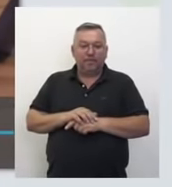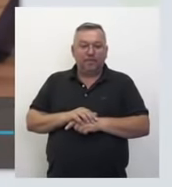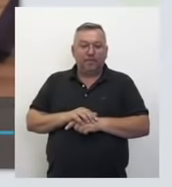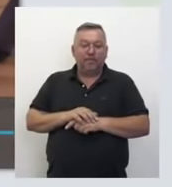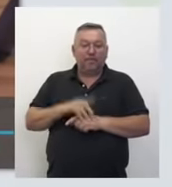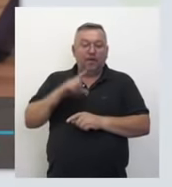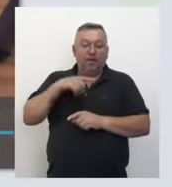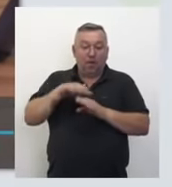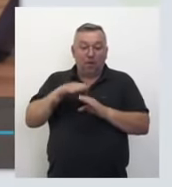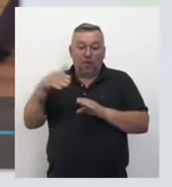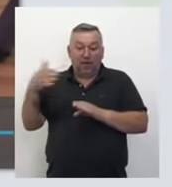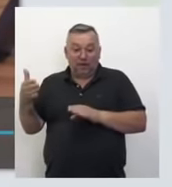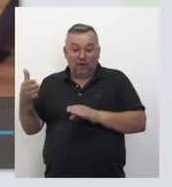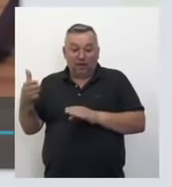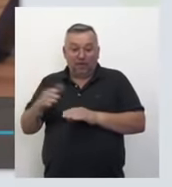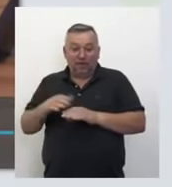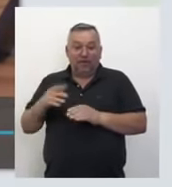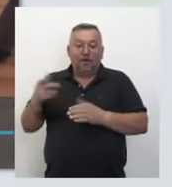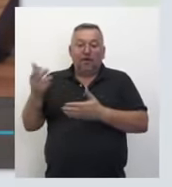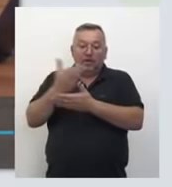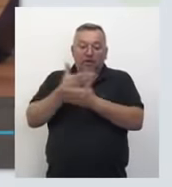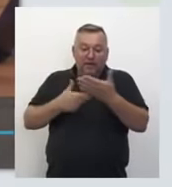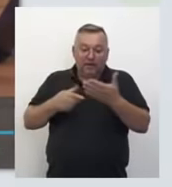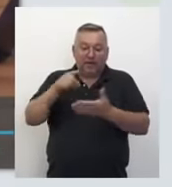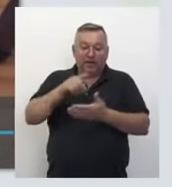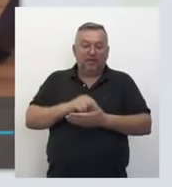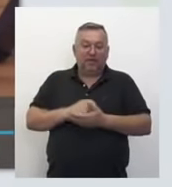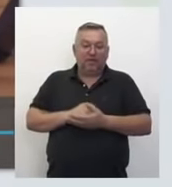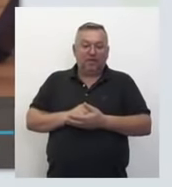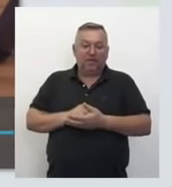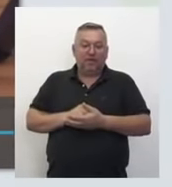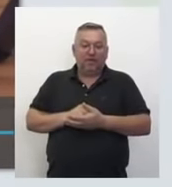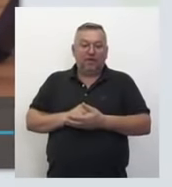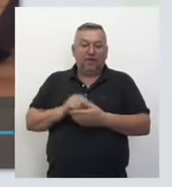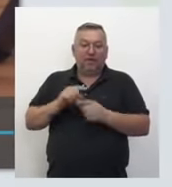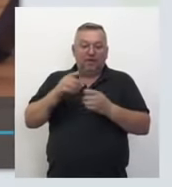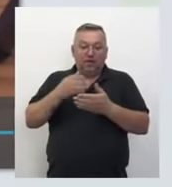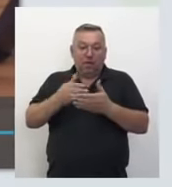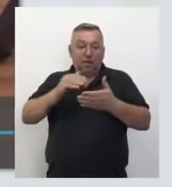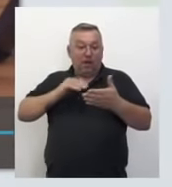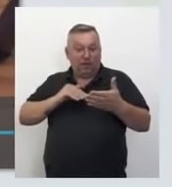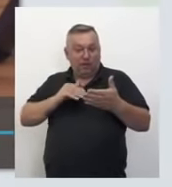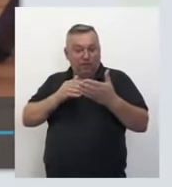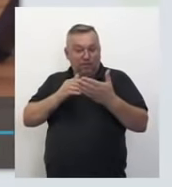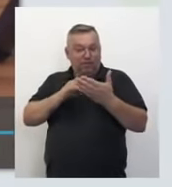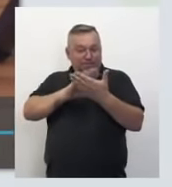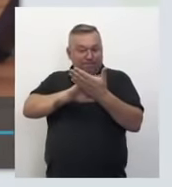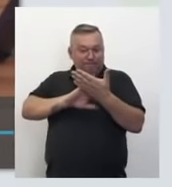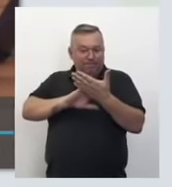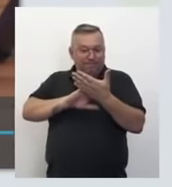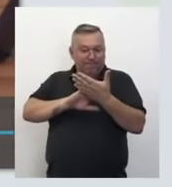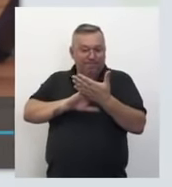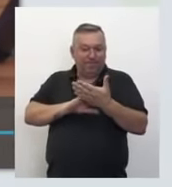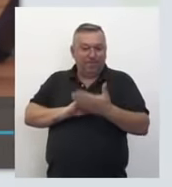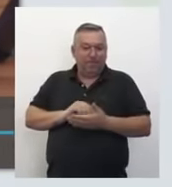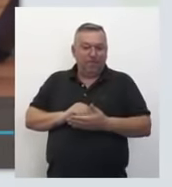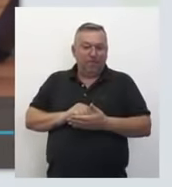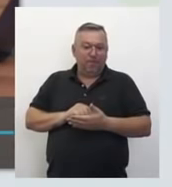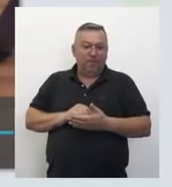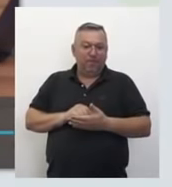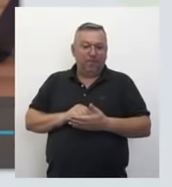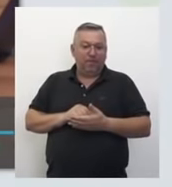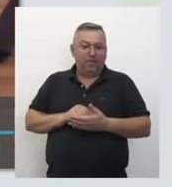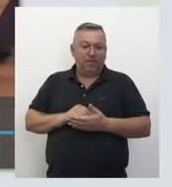pronto um lado. E eu vou decorar esse cartão. Então essa daqui vai ser a base de um lado Tcharam! Aqui, quando